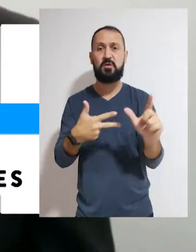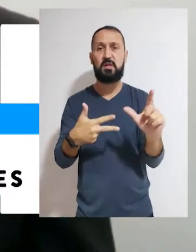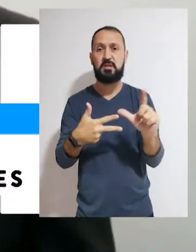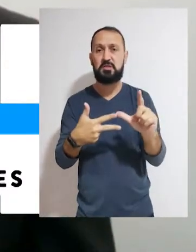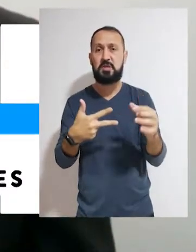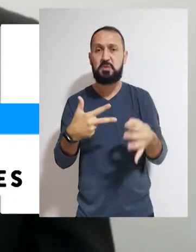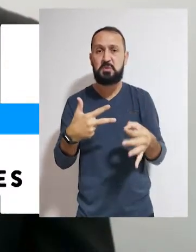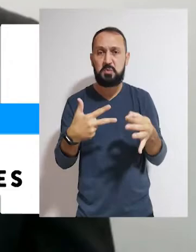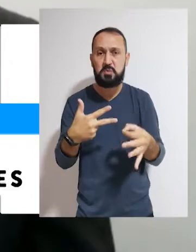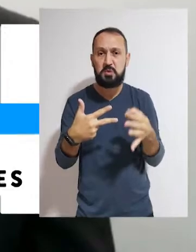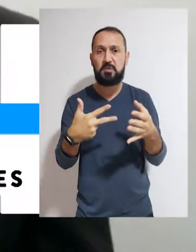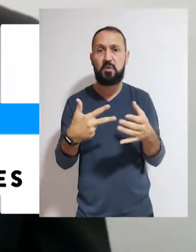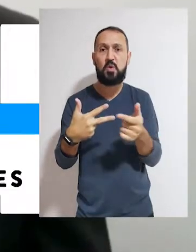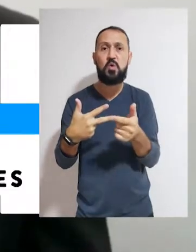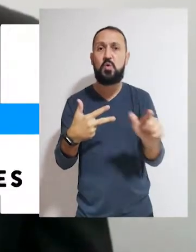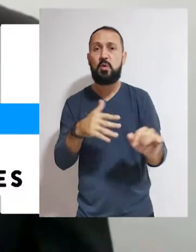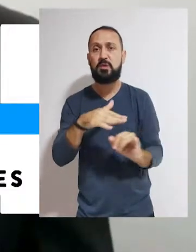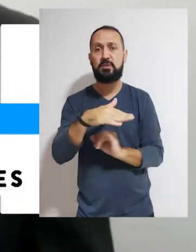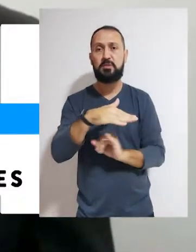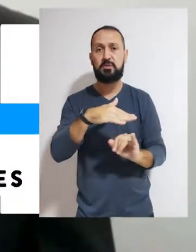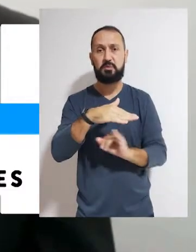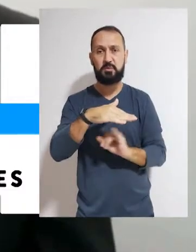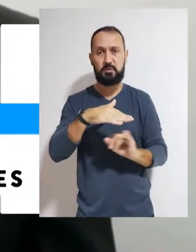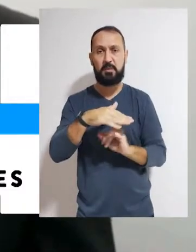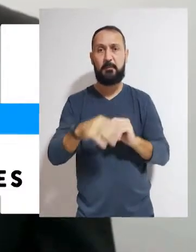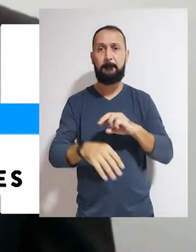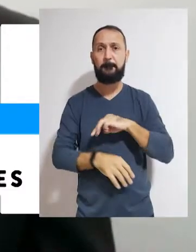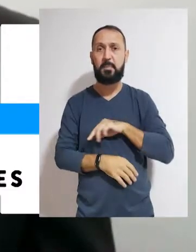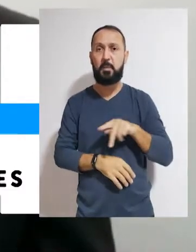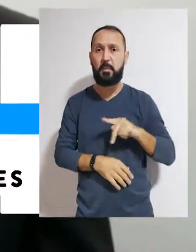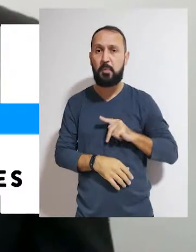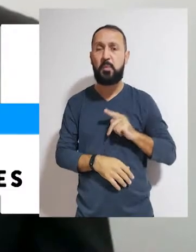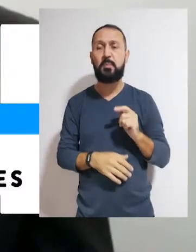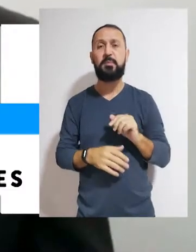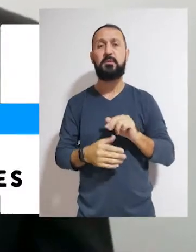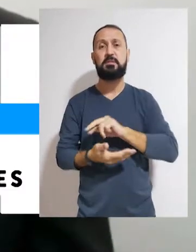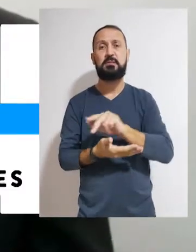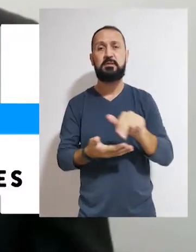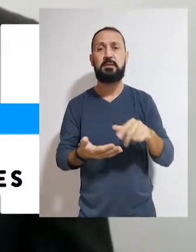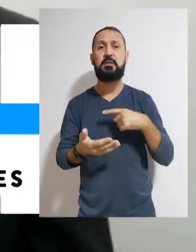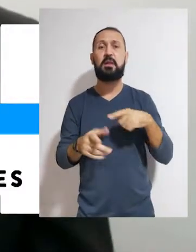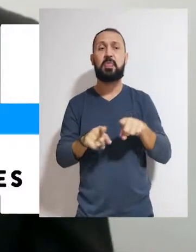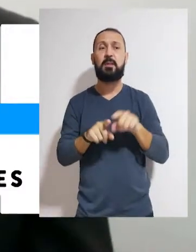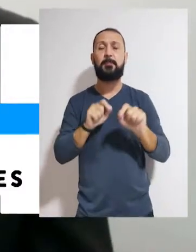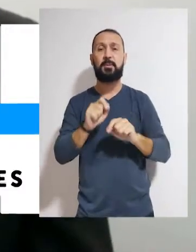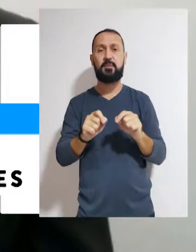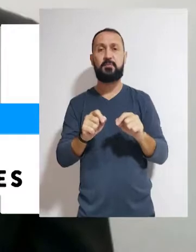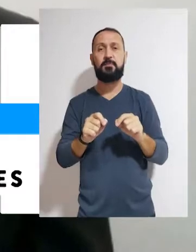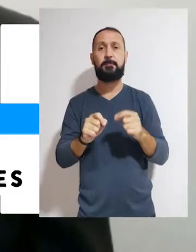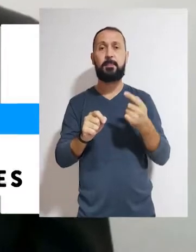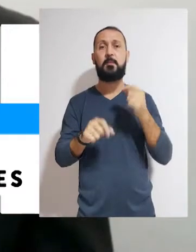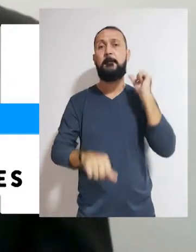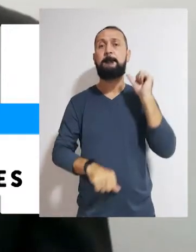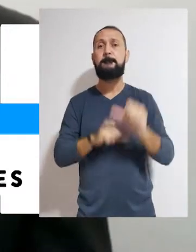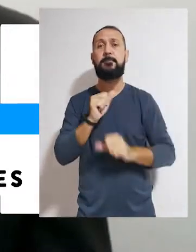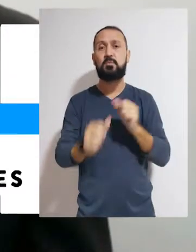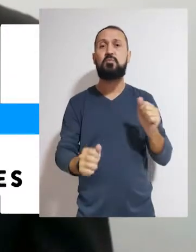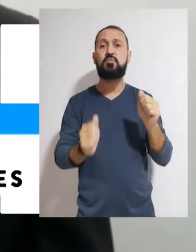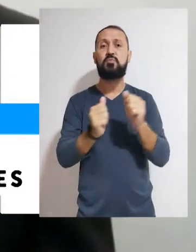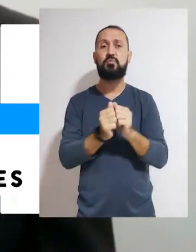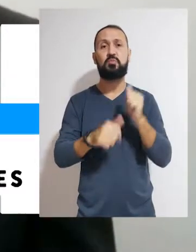no Legislativo, no Judiciário ou em outras instituições como o Ministério Público, a Defensoria Pública, a Assistência Social,